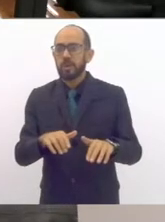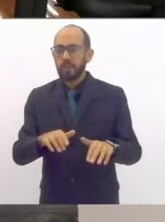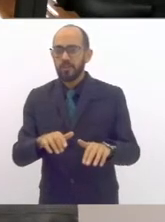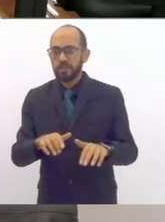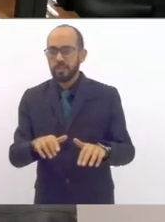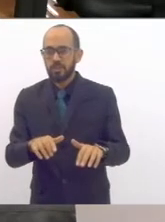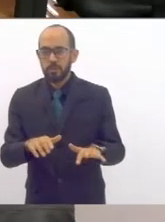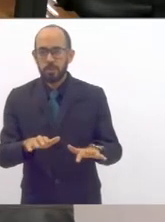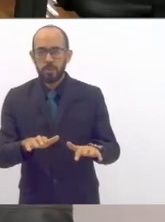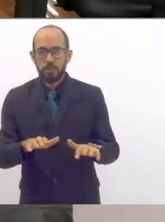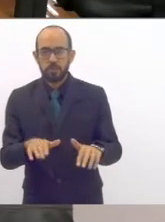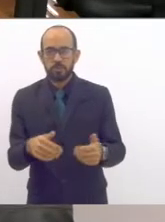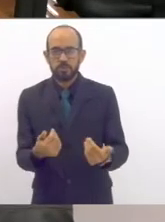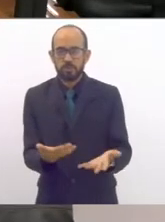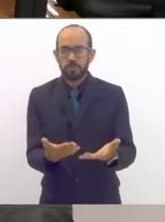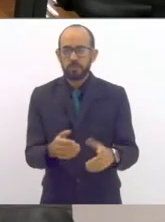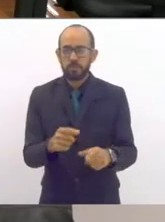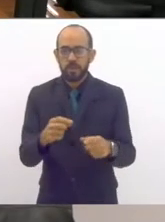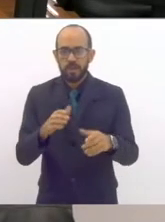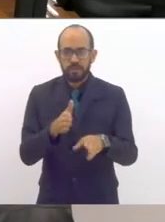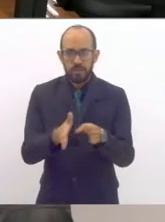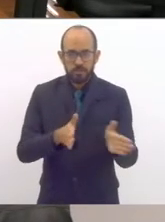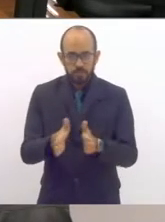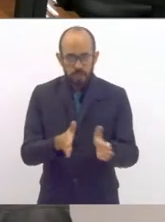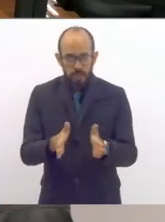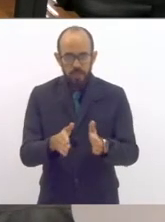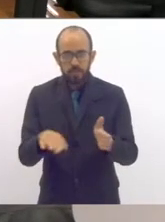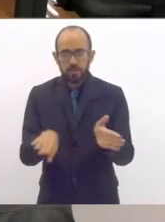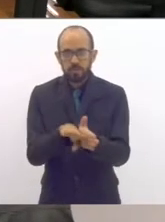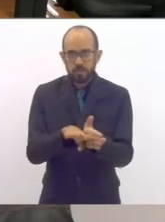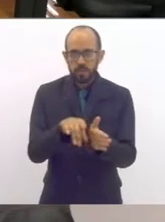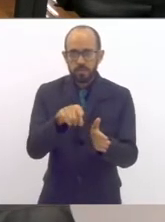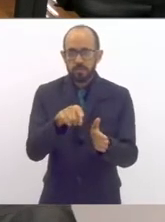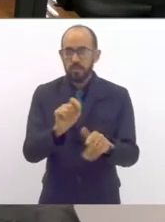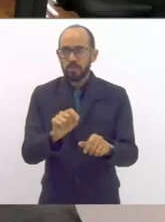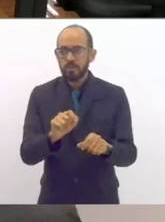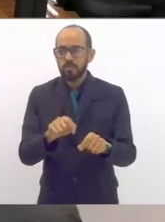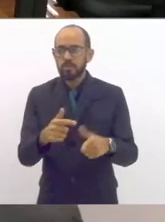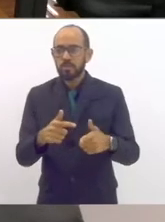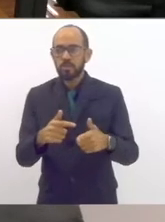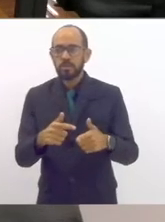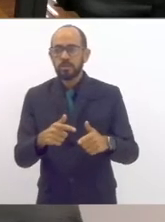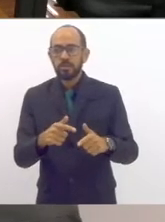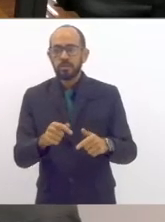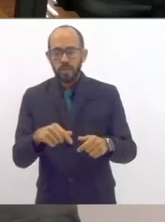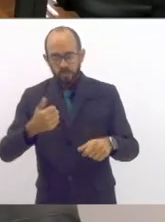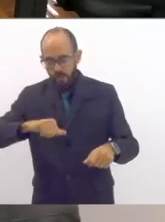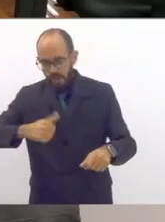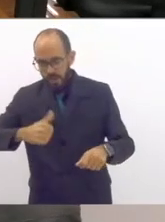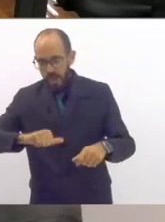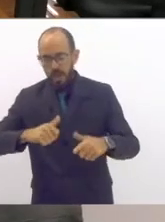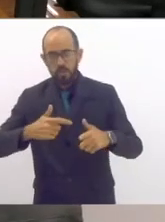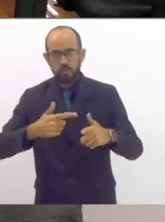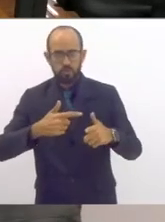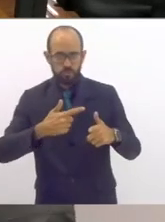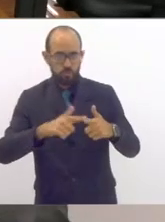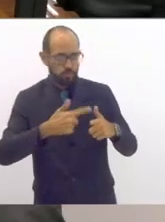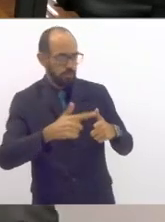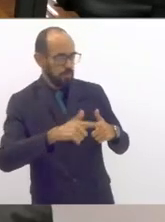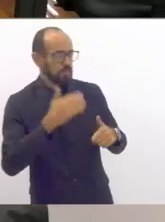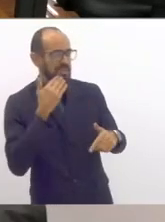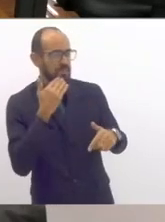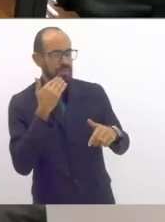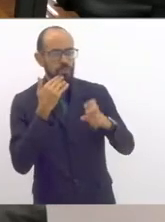duração das viagens acessibilidade as estações construção de banheiros analisadas as condições dos trens e